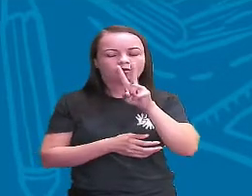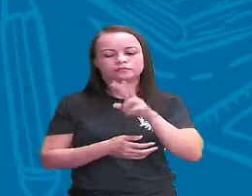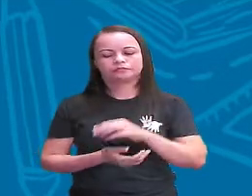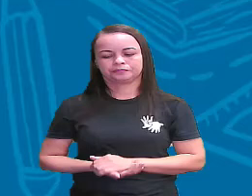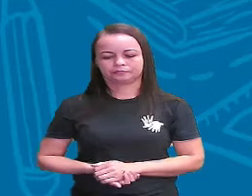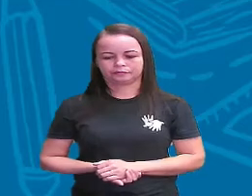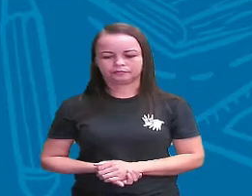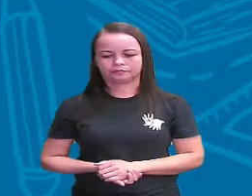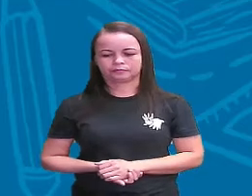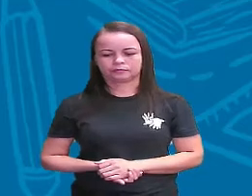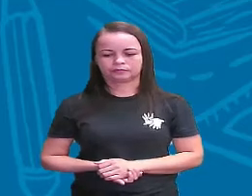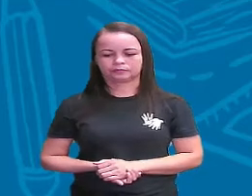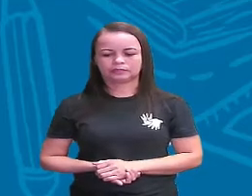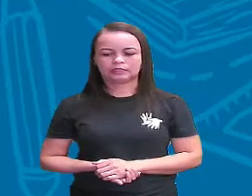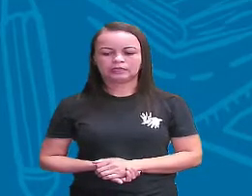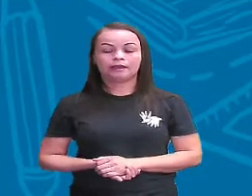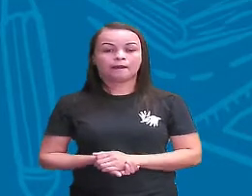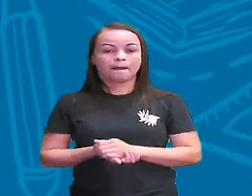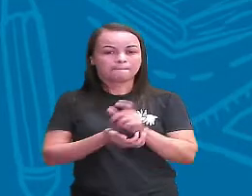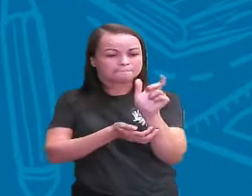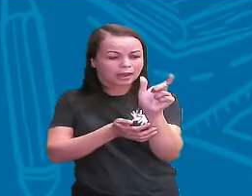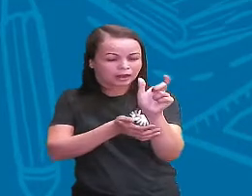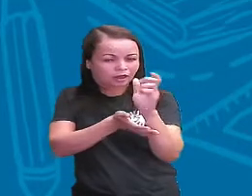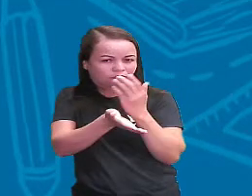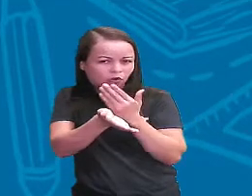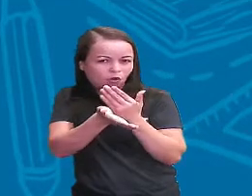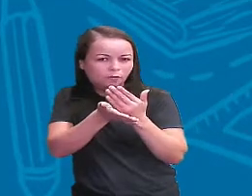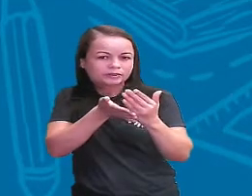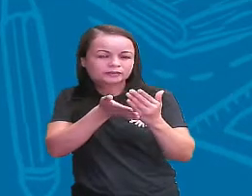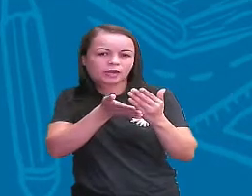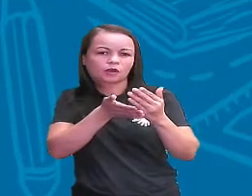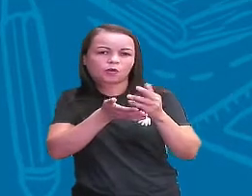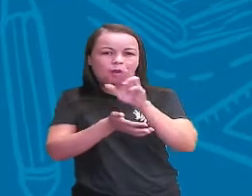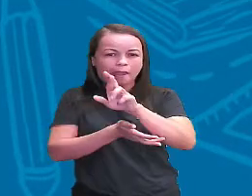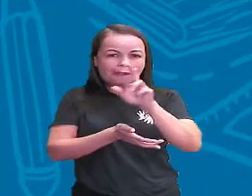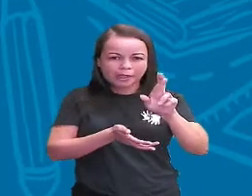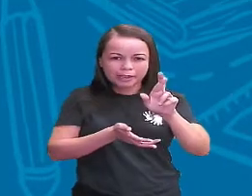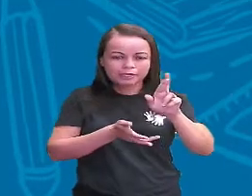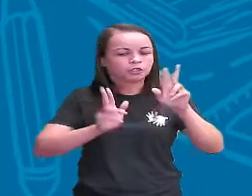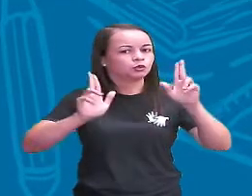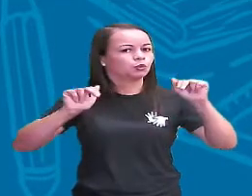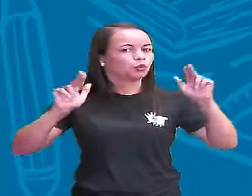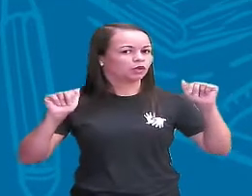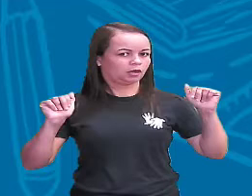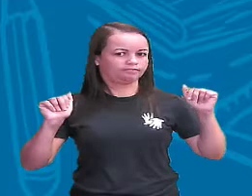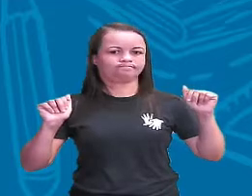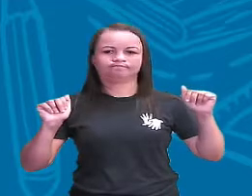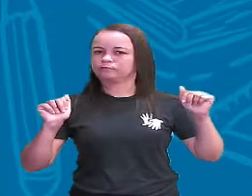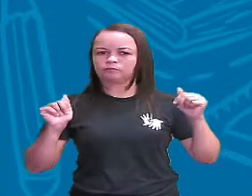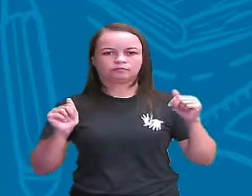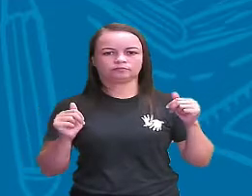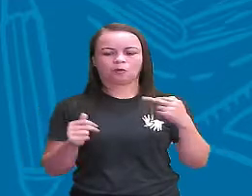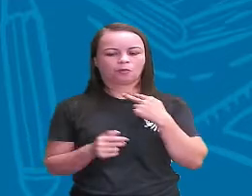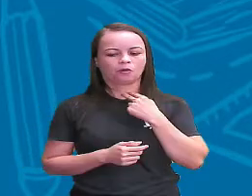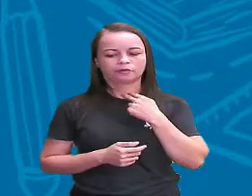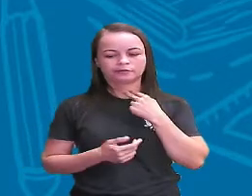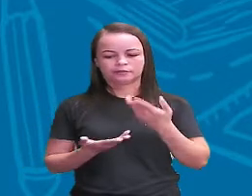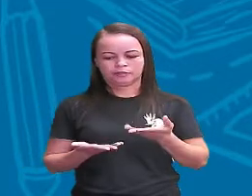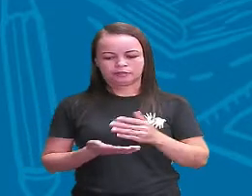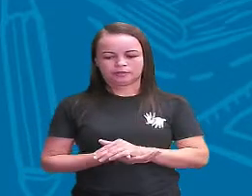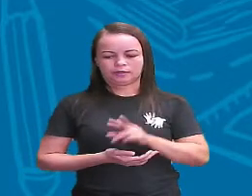nunca iniciamos uma palavra com RR. Não, jamais. Vejam aqui,